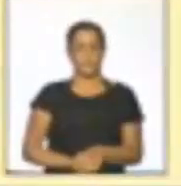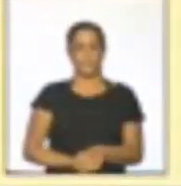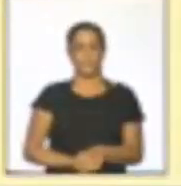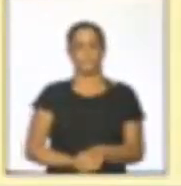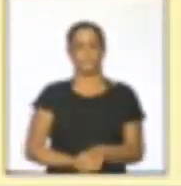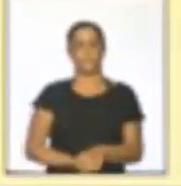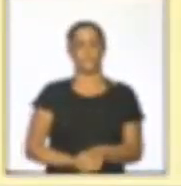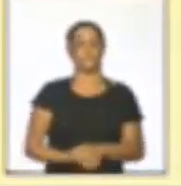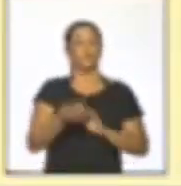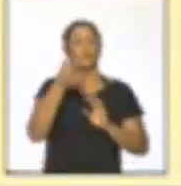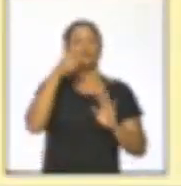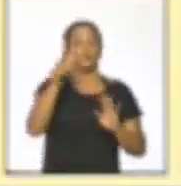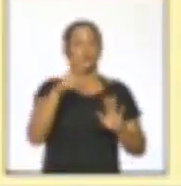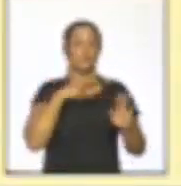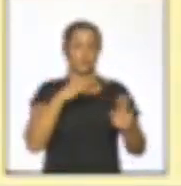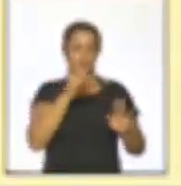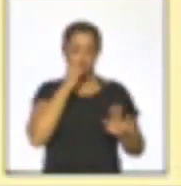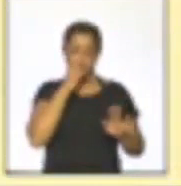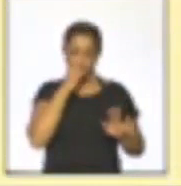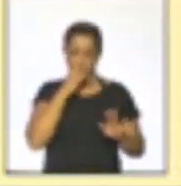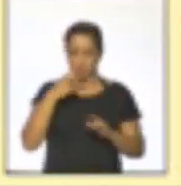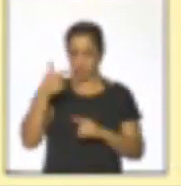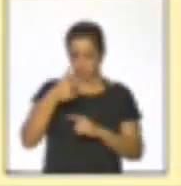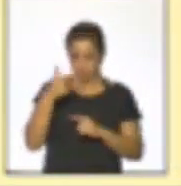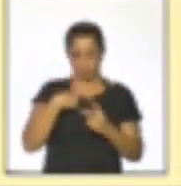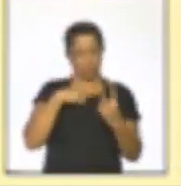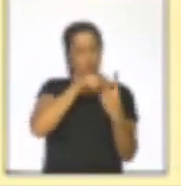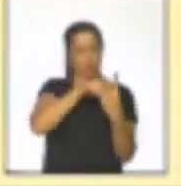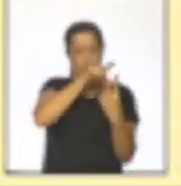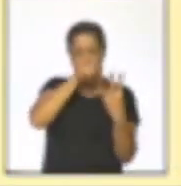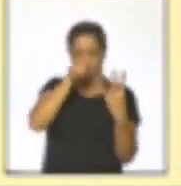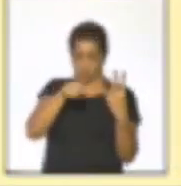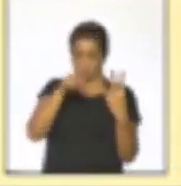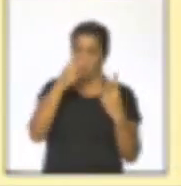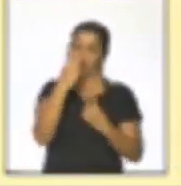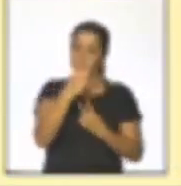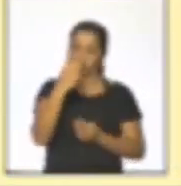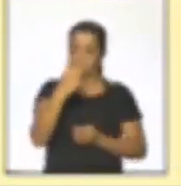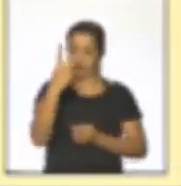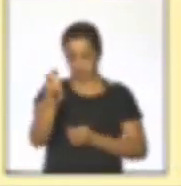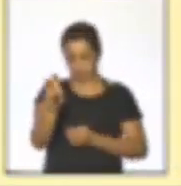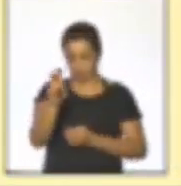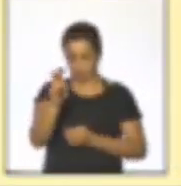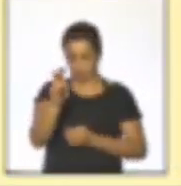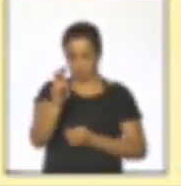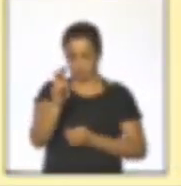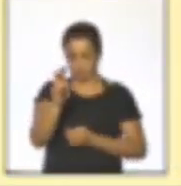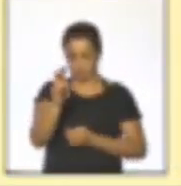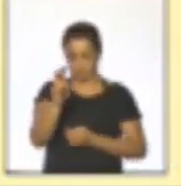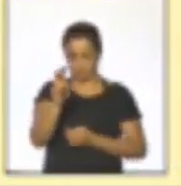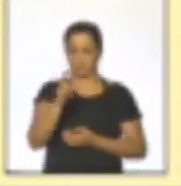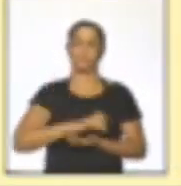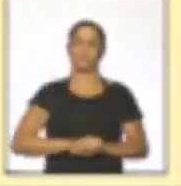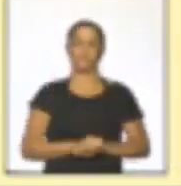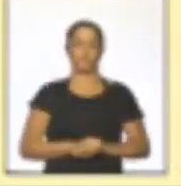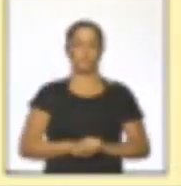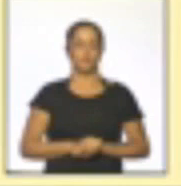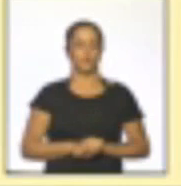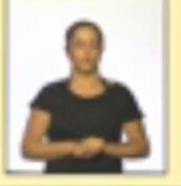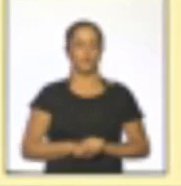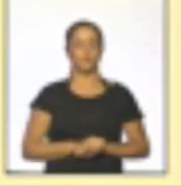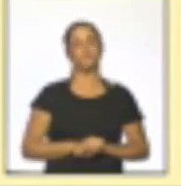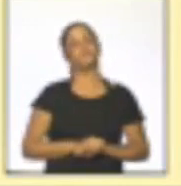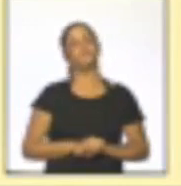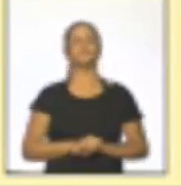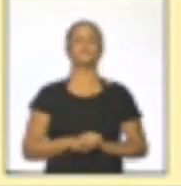O próximo exemplo, o segundo exemplo, é a raiz quadrada de 225. Ativando aqui